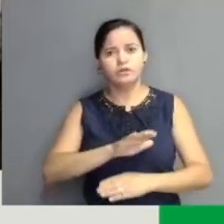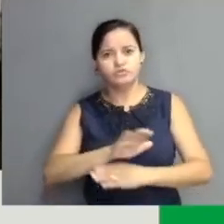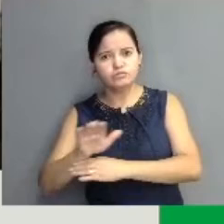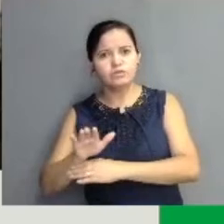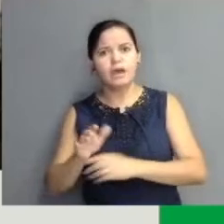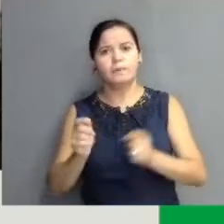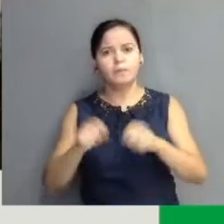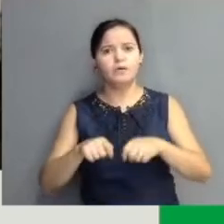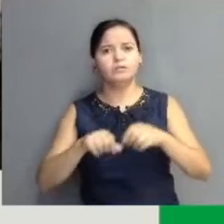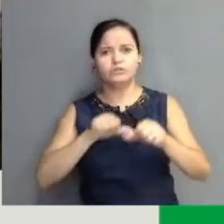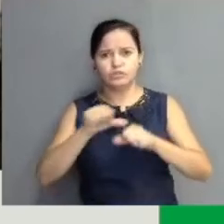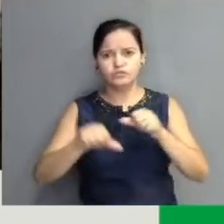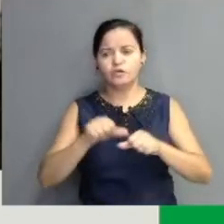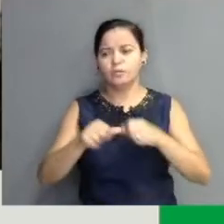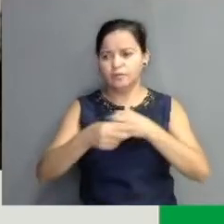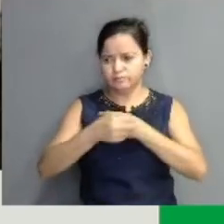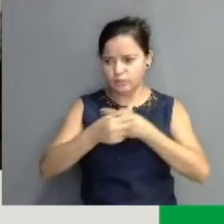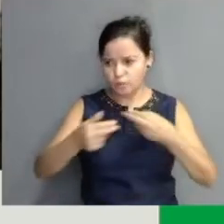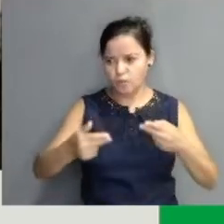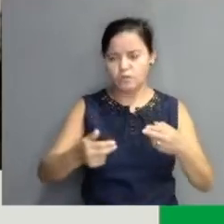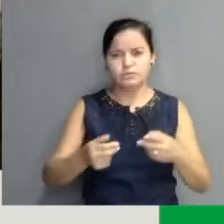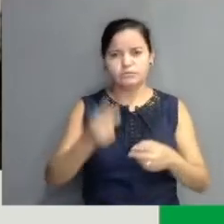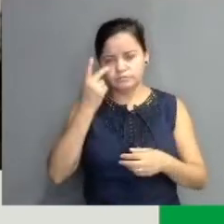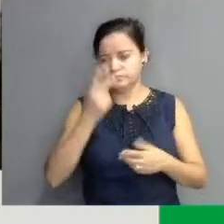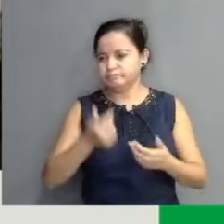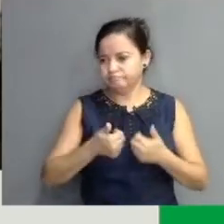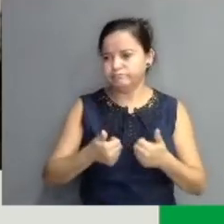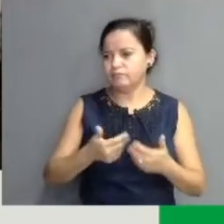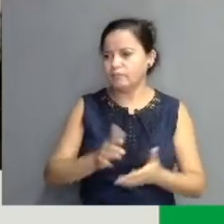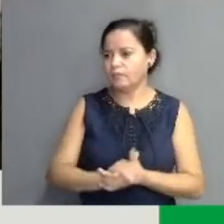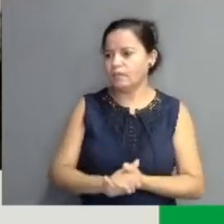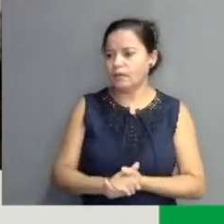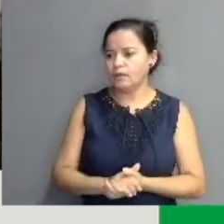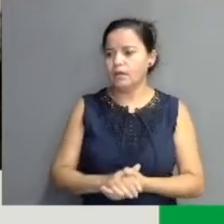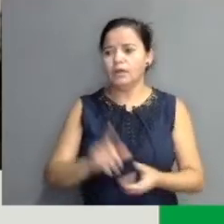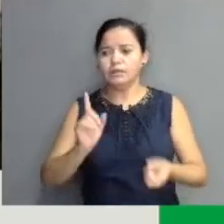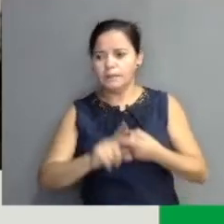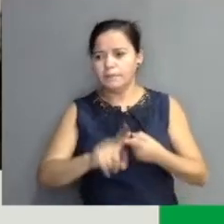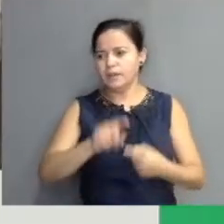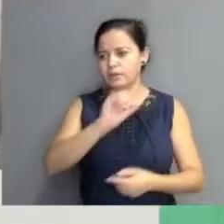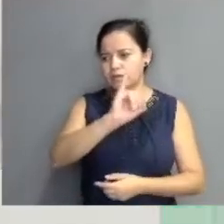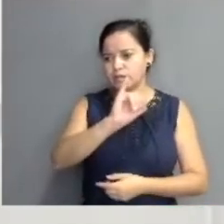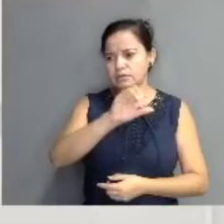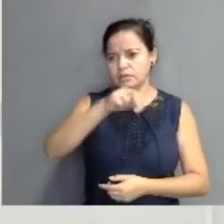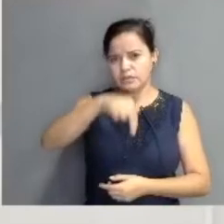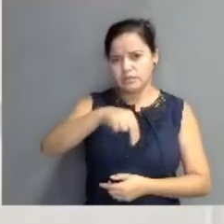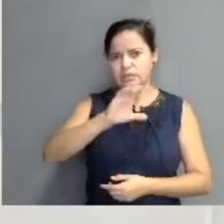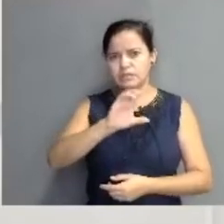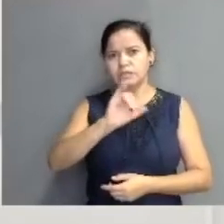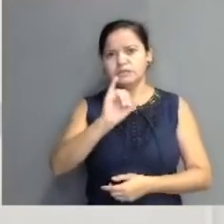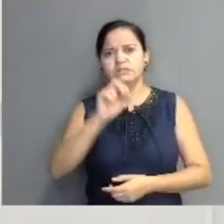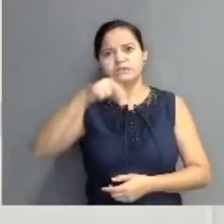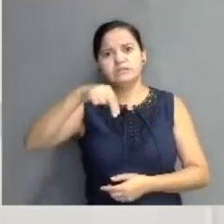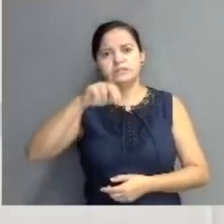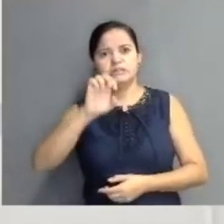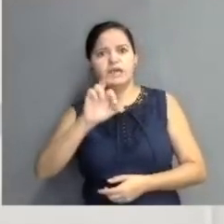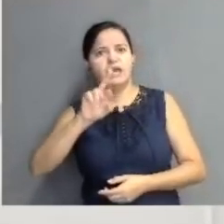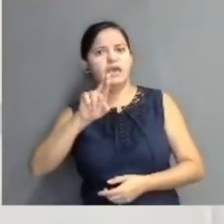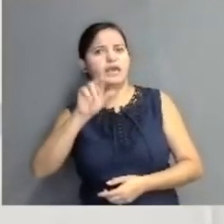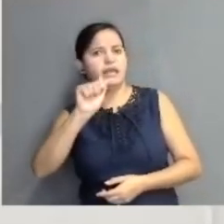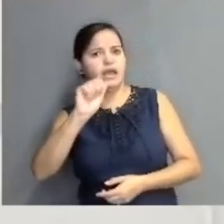no chorume. E aqui a incineração. A incineração, gente, é massa porque ela diminui muito o volume desse lixo. Só que tem um